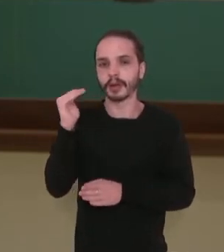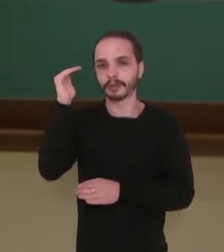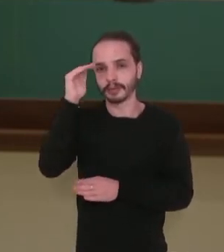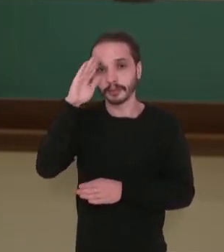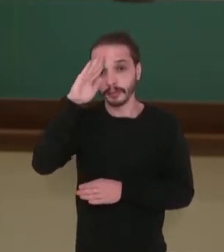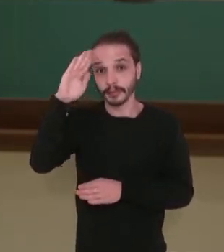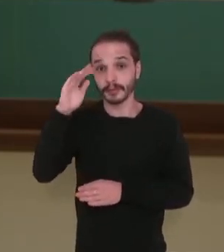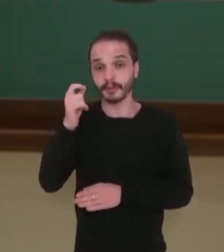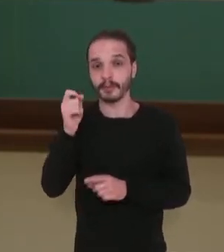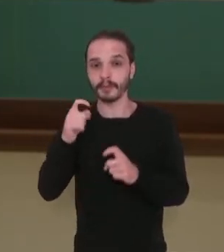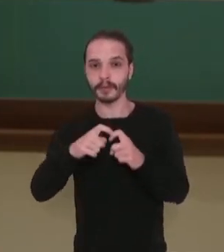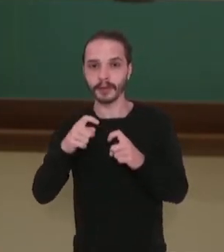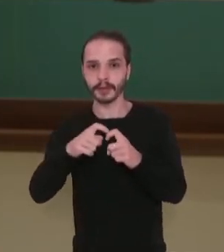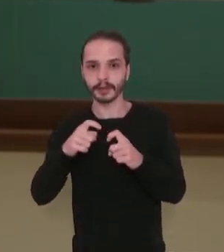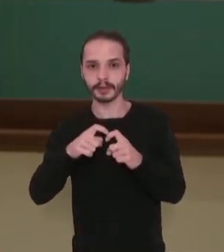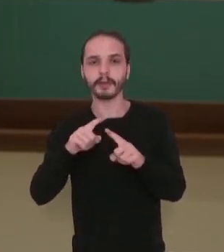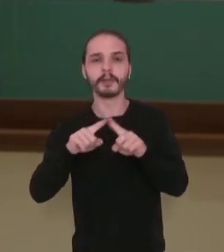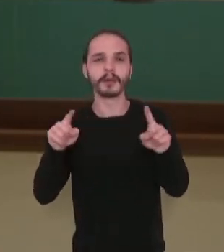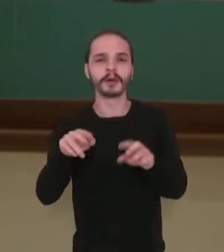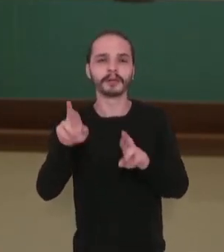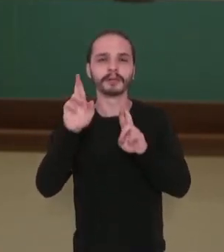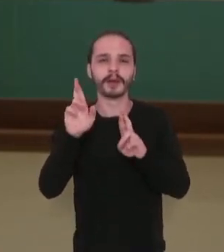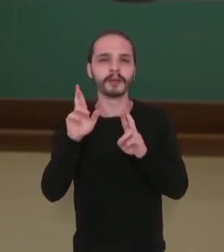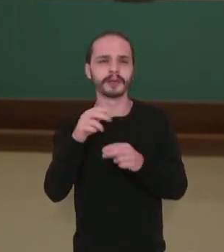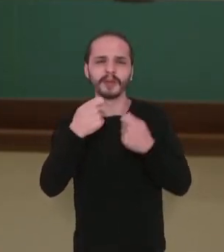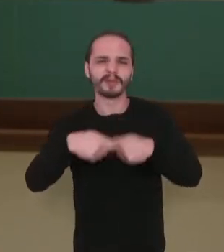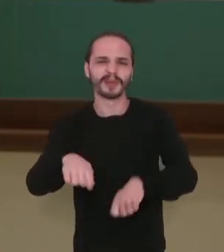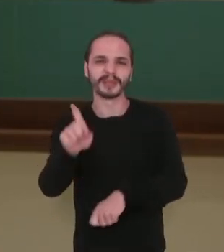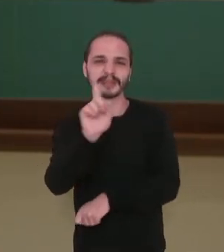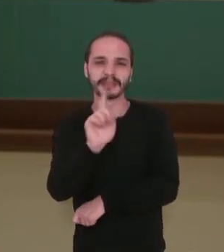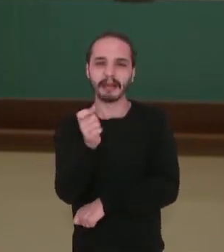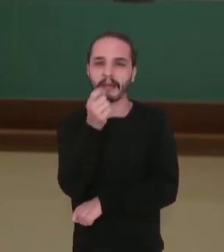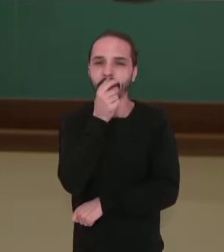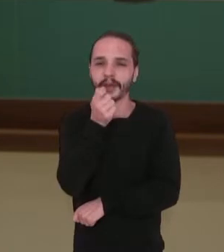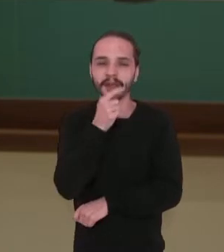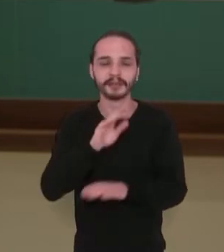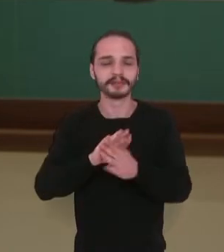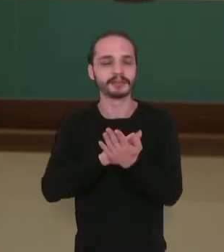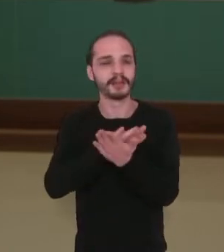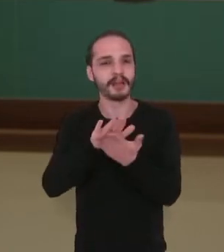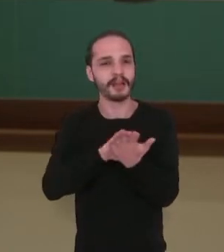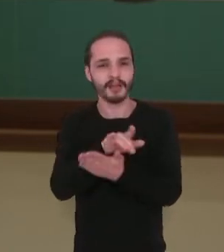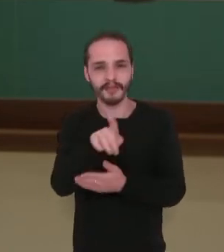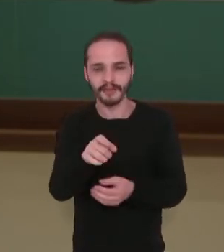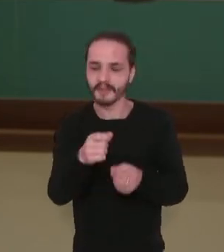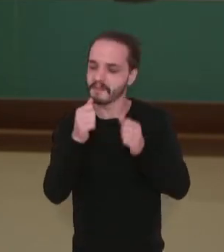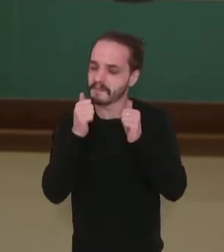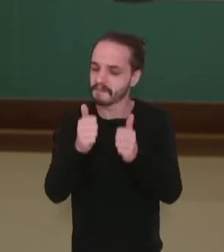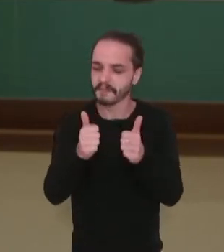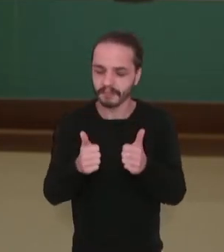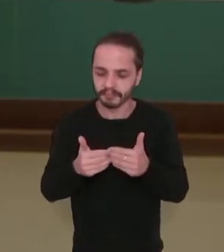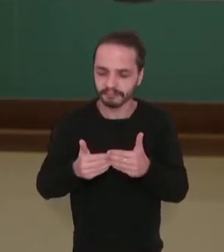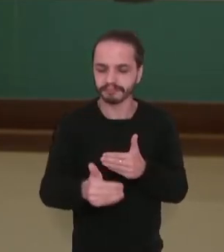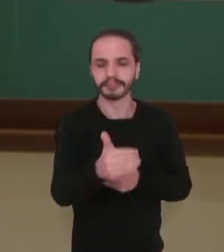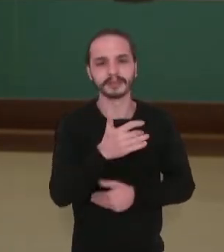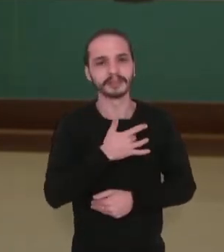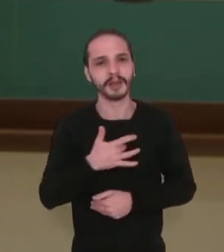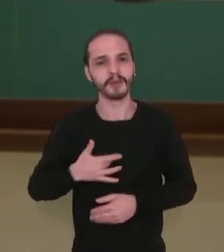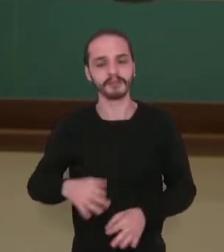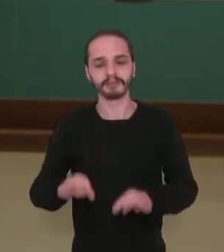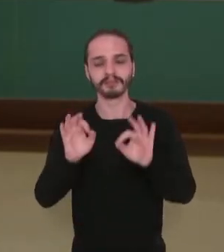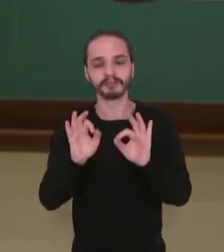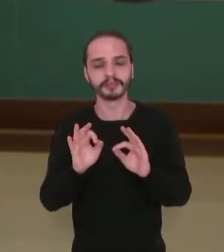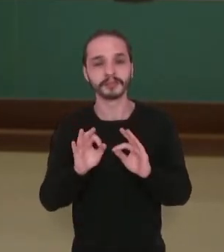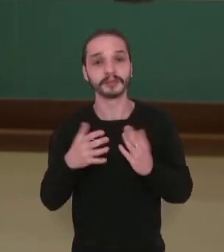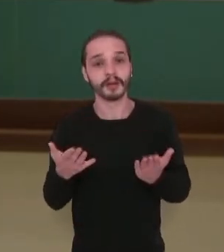médico, ok? Mas eu espero sinceramente que você não precise tomar antibiótico. Eu espero que você fique muito bem, sempre com muita saúde. Bora lá então,